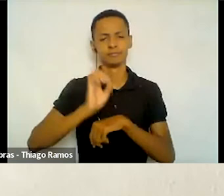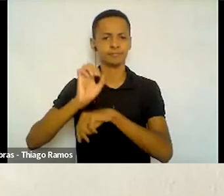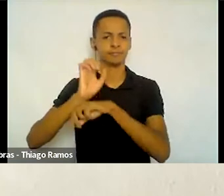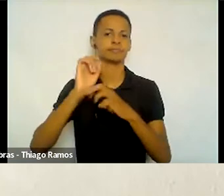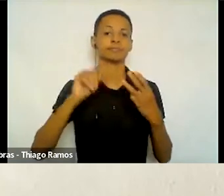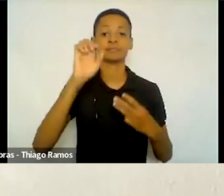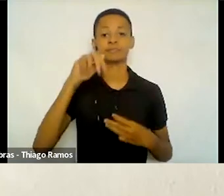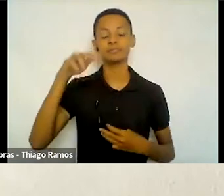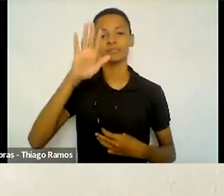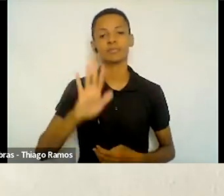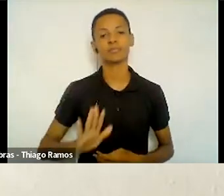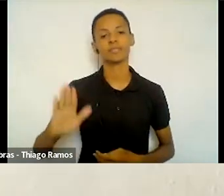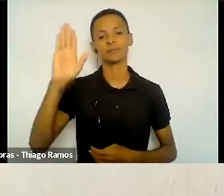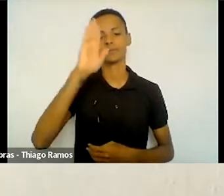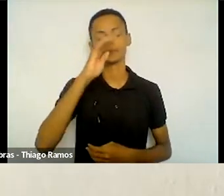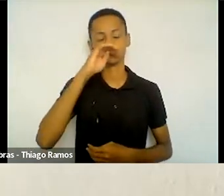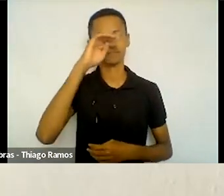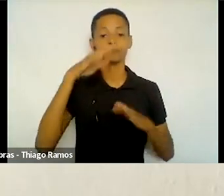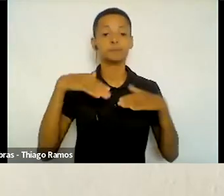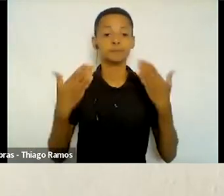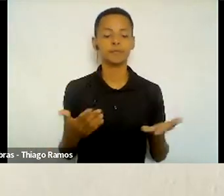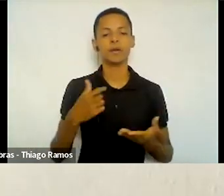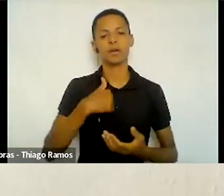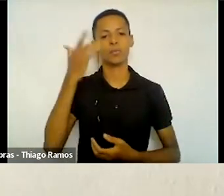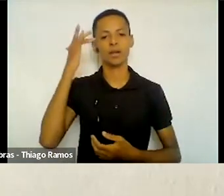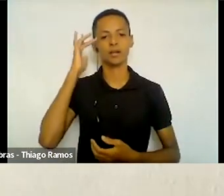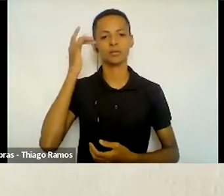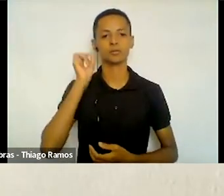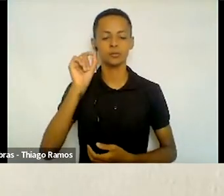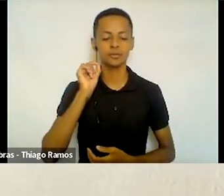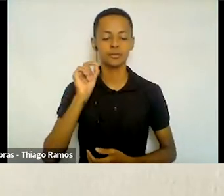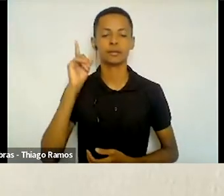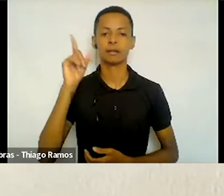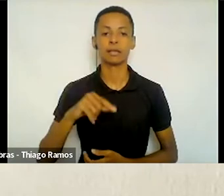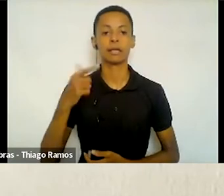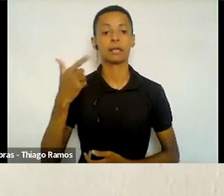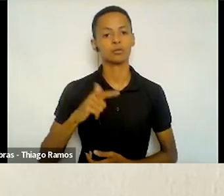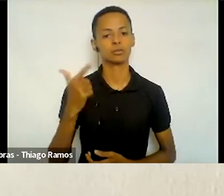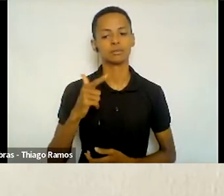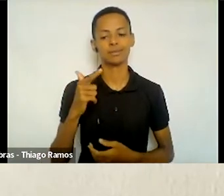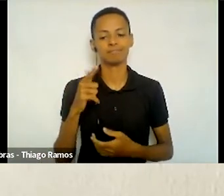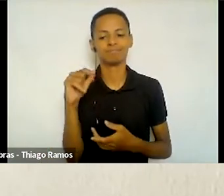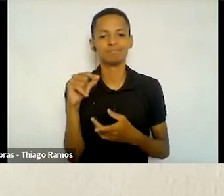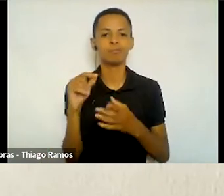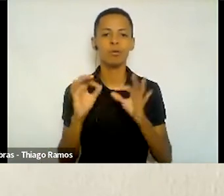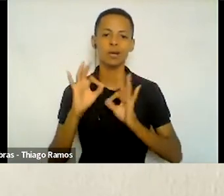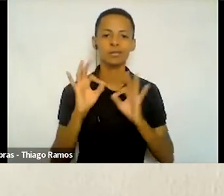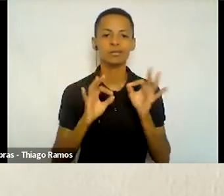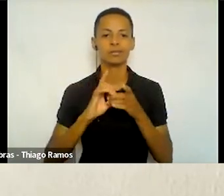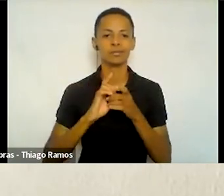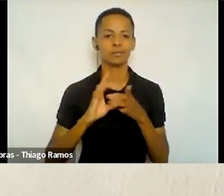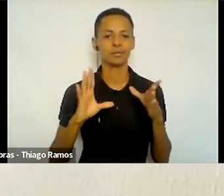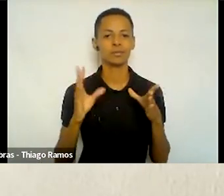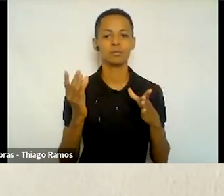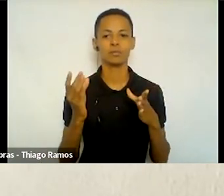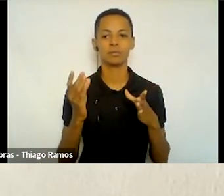sair no final, né? O que foi, e aí eu considero não ter democratizado as comunicações, eu considero que a gente